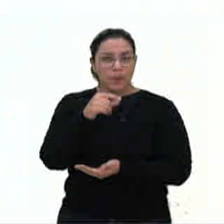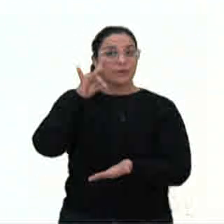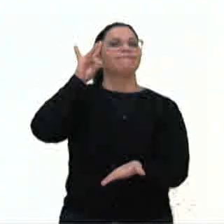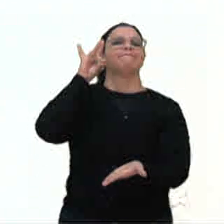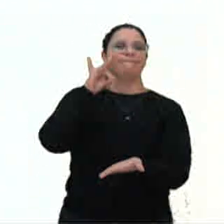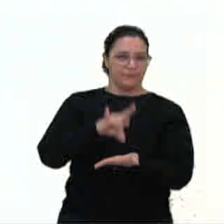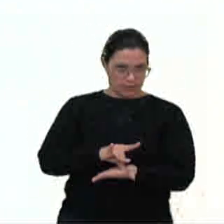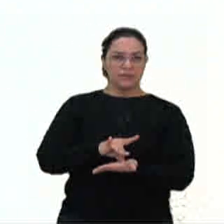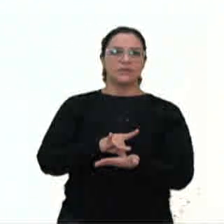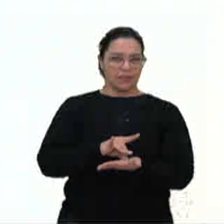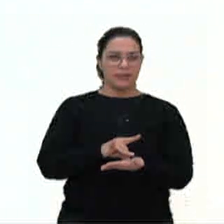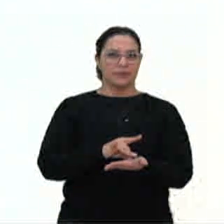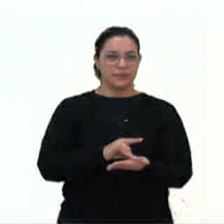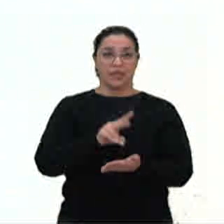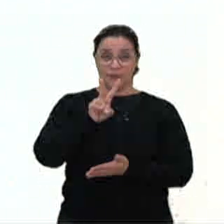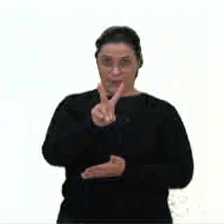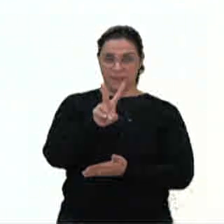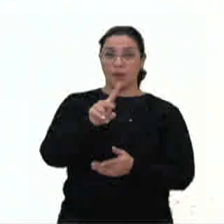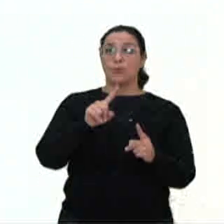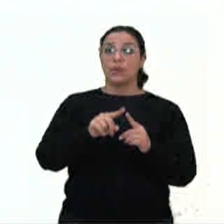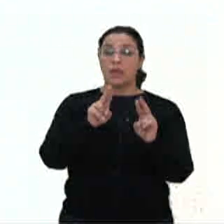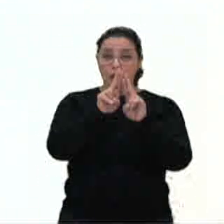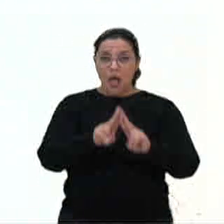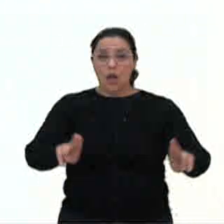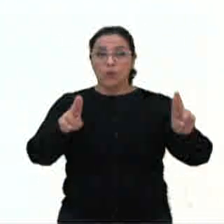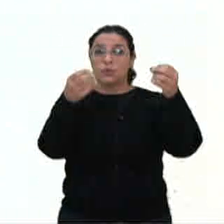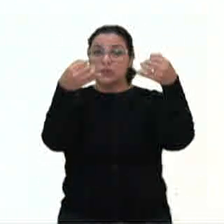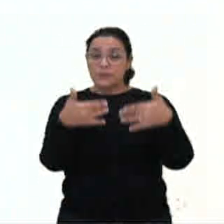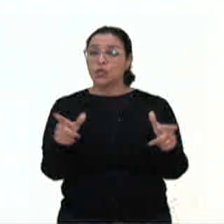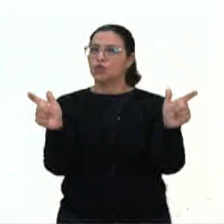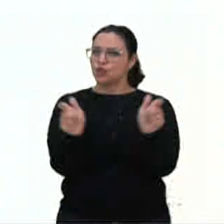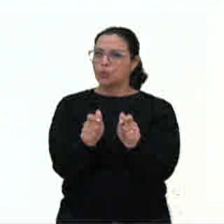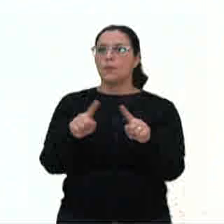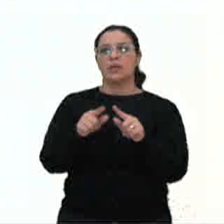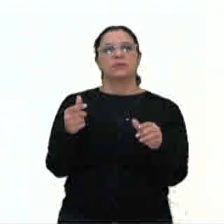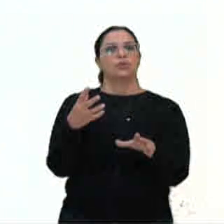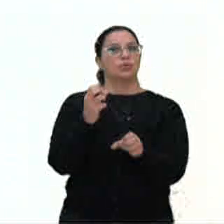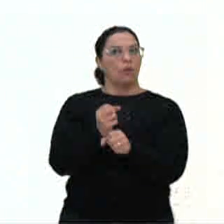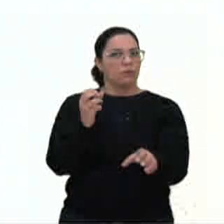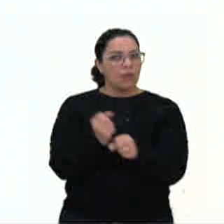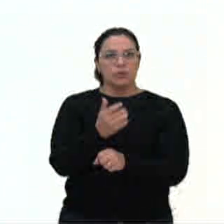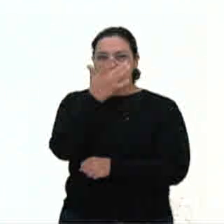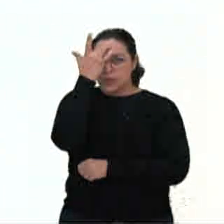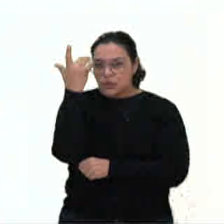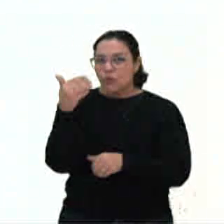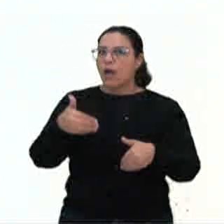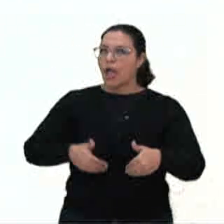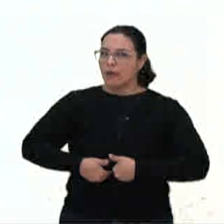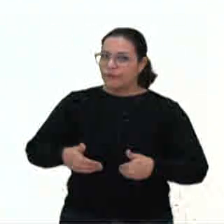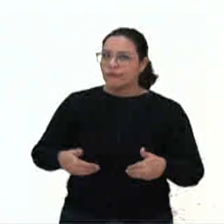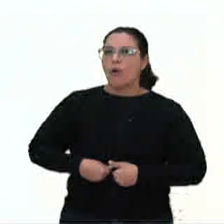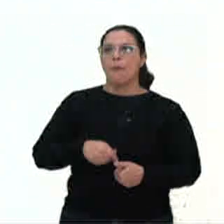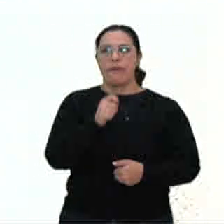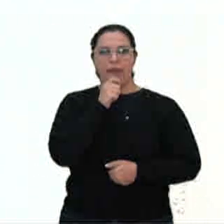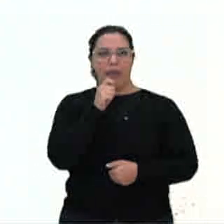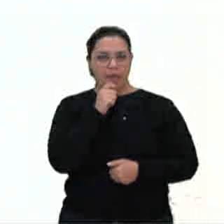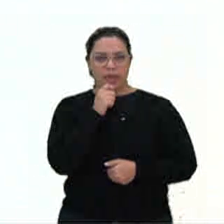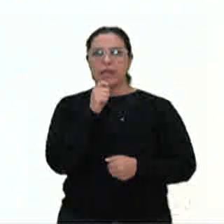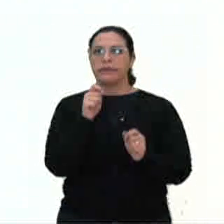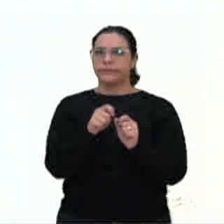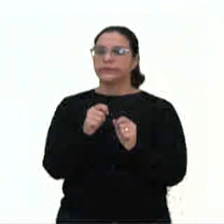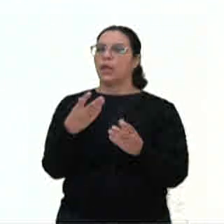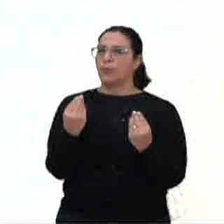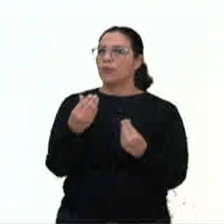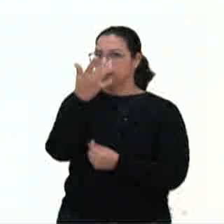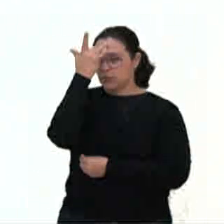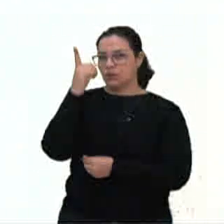verdadeiro. A ONU fala que, apesar de ter diminuído, ainda são níveis muito elevados de desnutrição e fome no mundo.